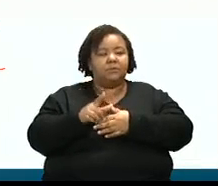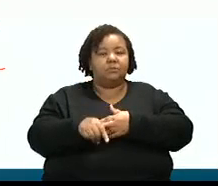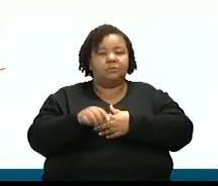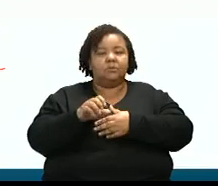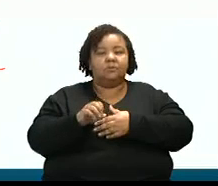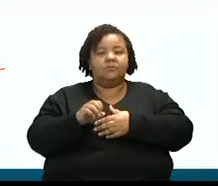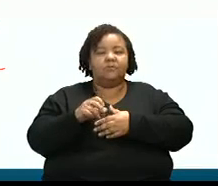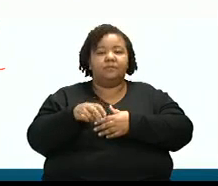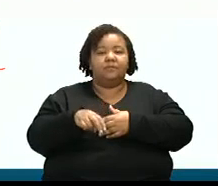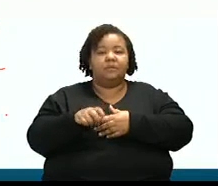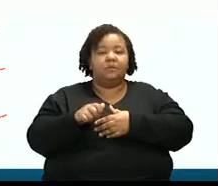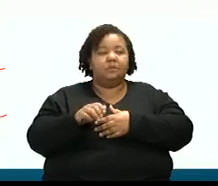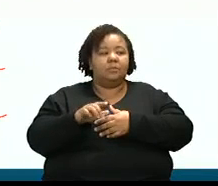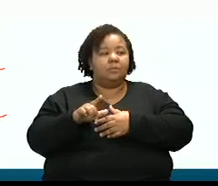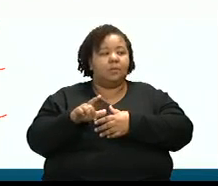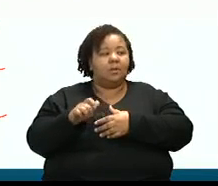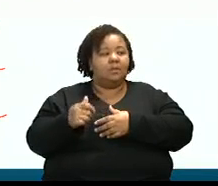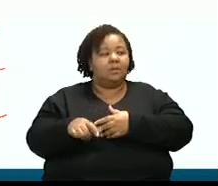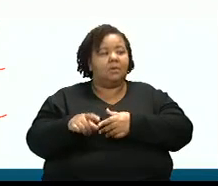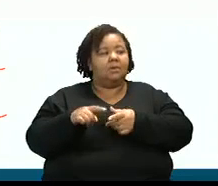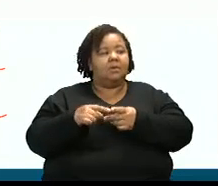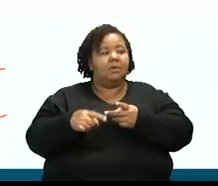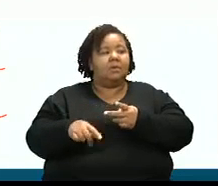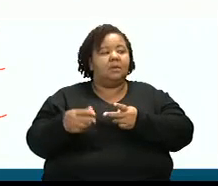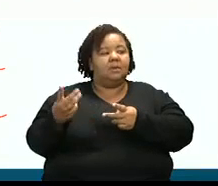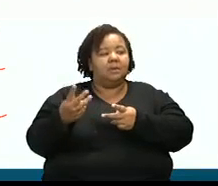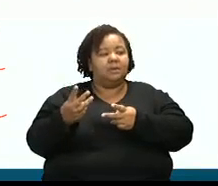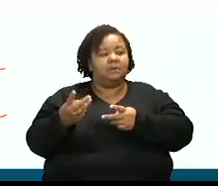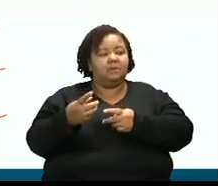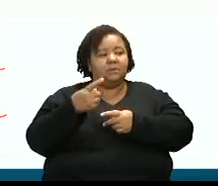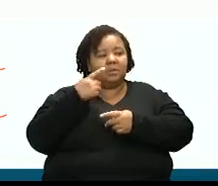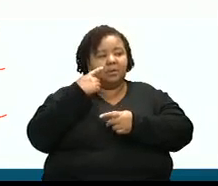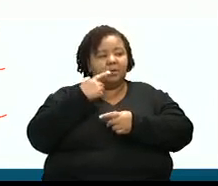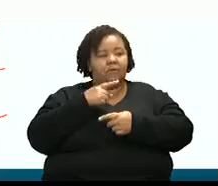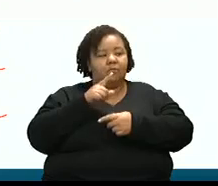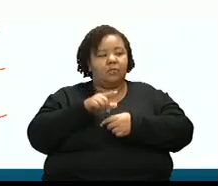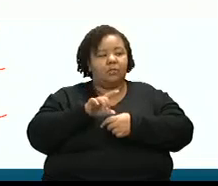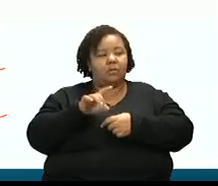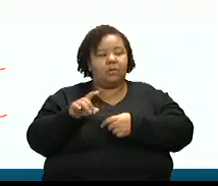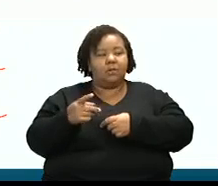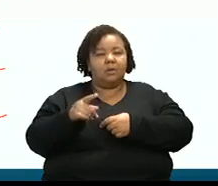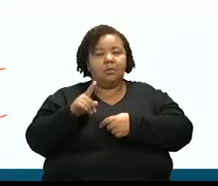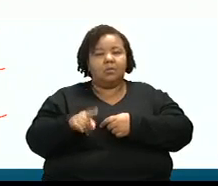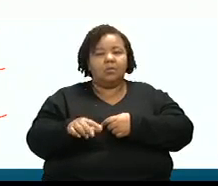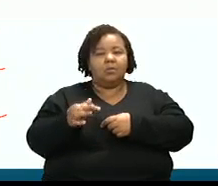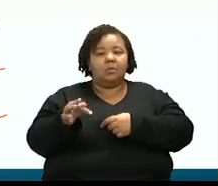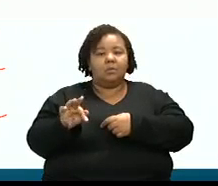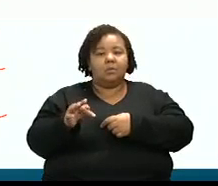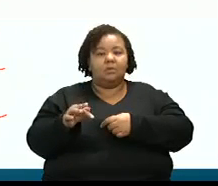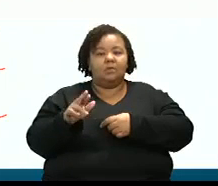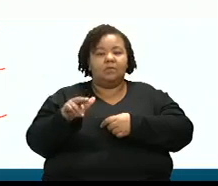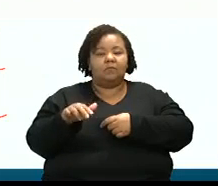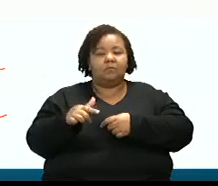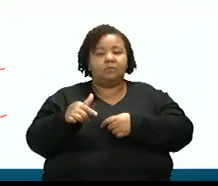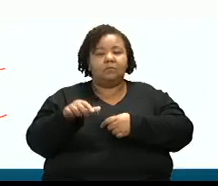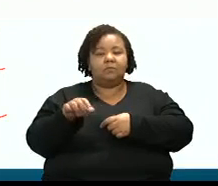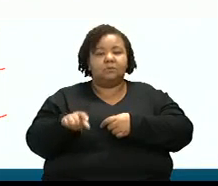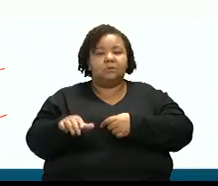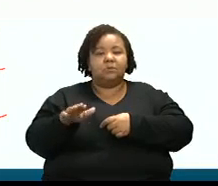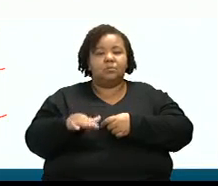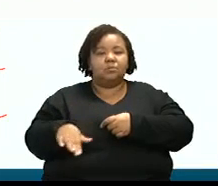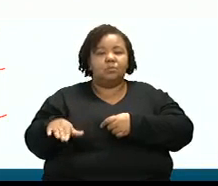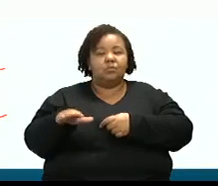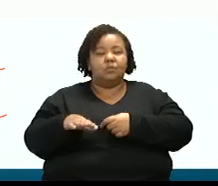operador nabla. E na terceira, eu vou identificar cada uma das funções componentes do campo